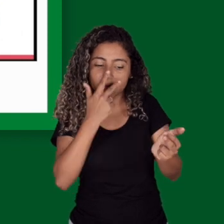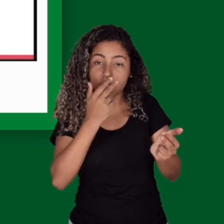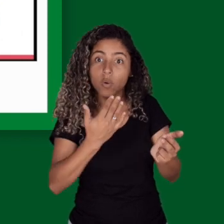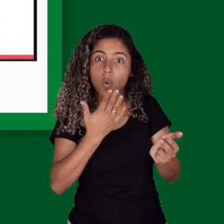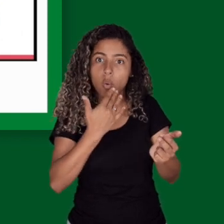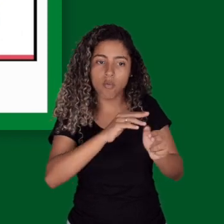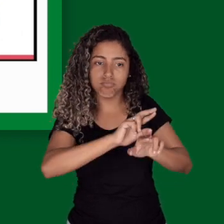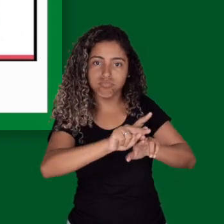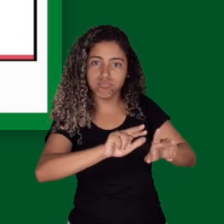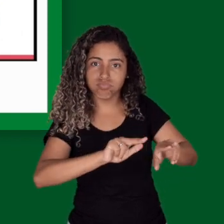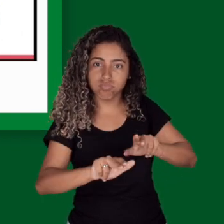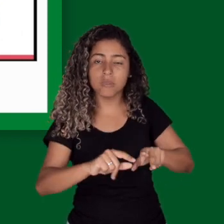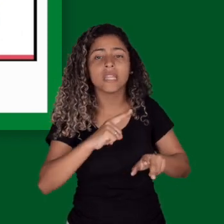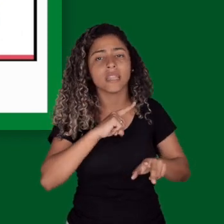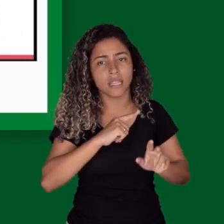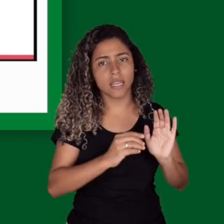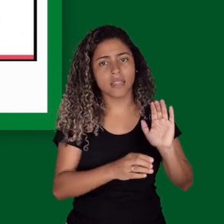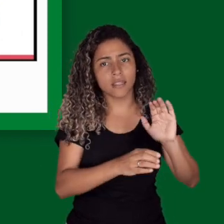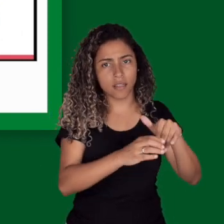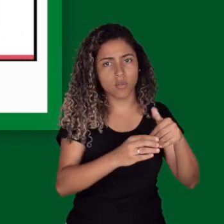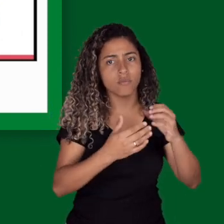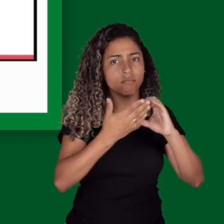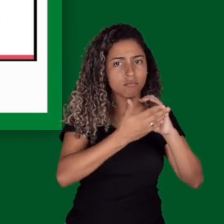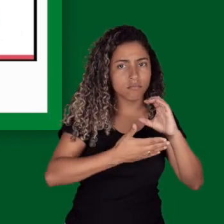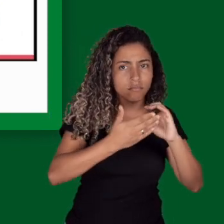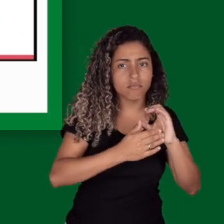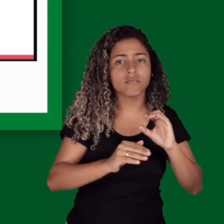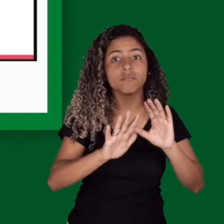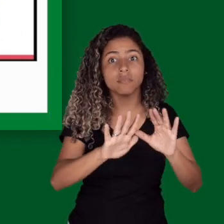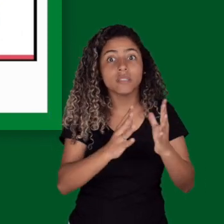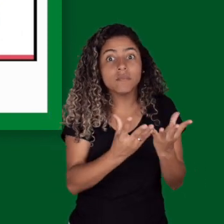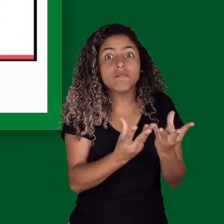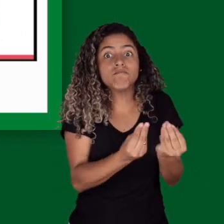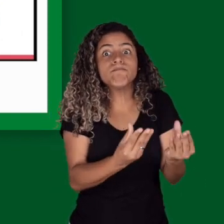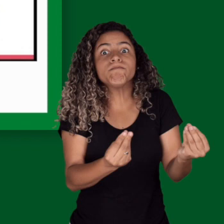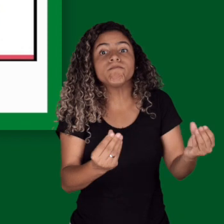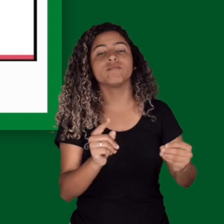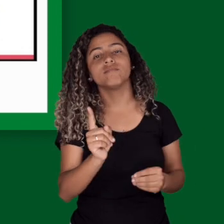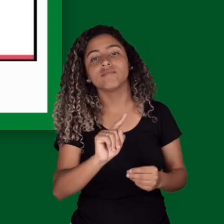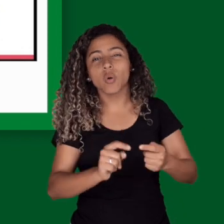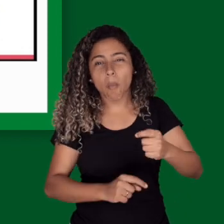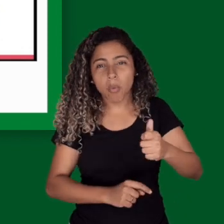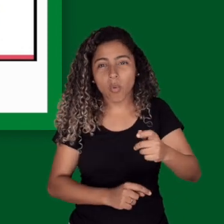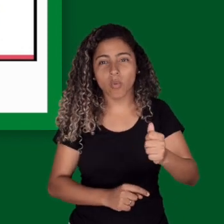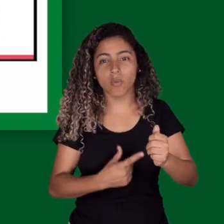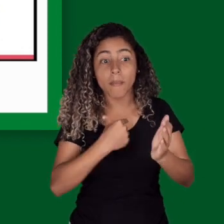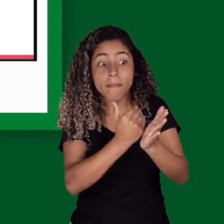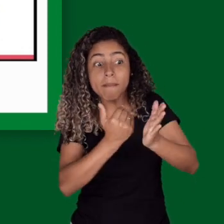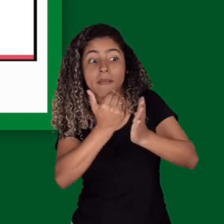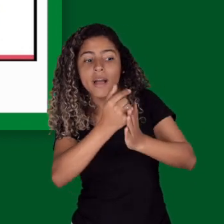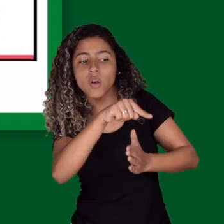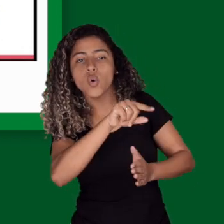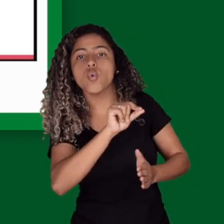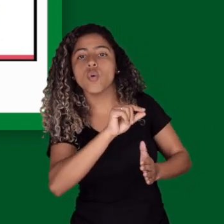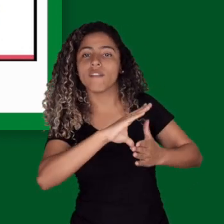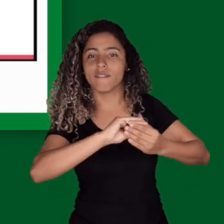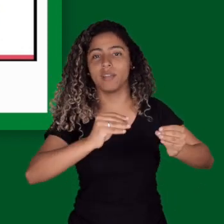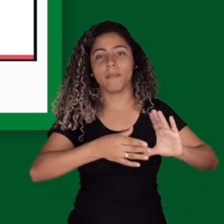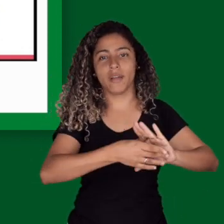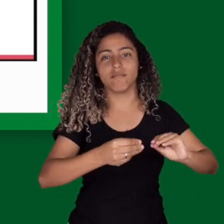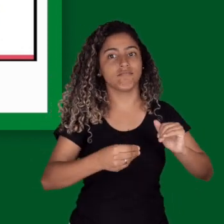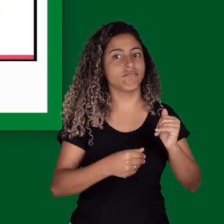quantidade desse nutriente e eles têm muita fibra. Então, os vegetais, eles têm pouco impacto sobre os níveis de açúcar no